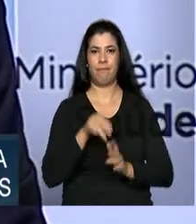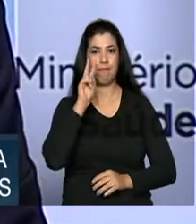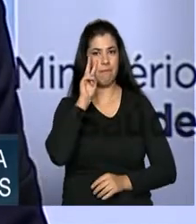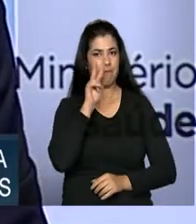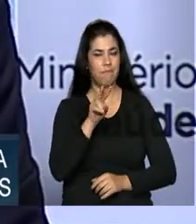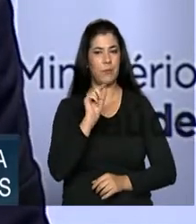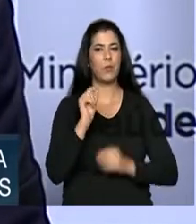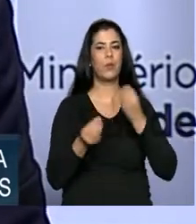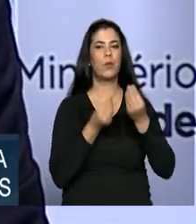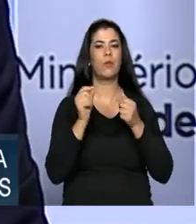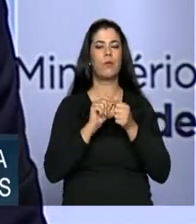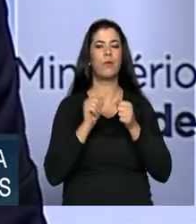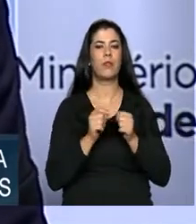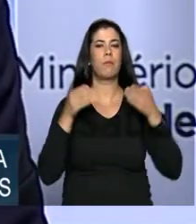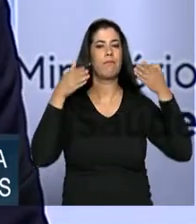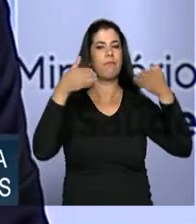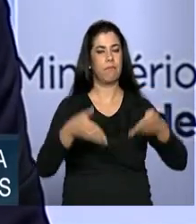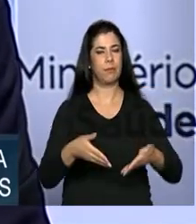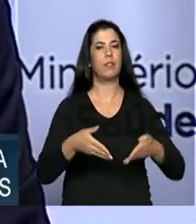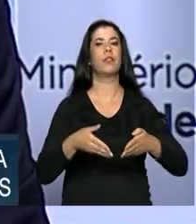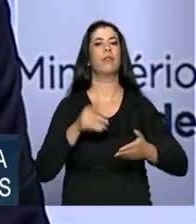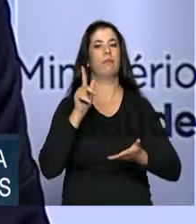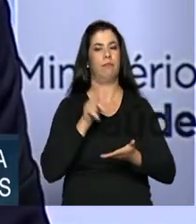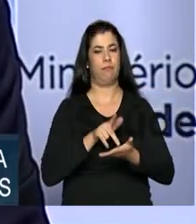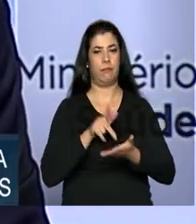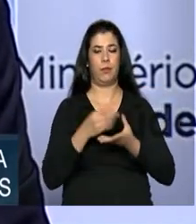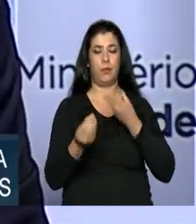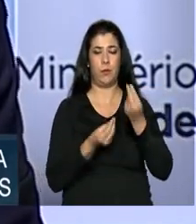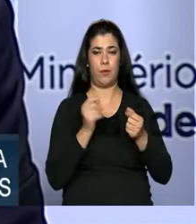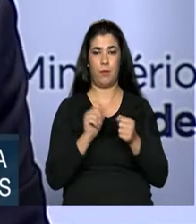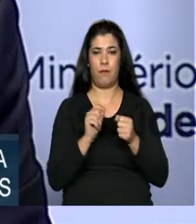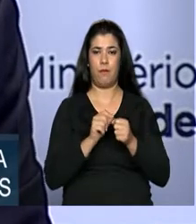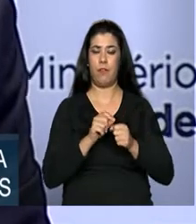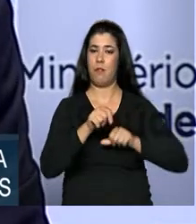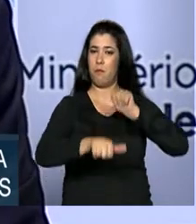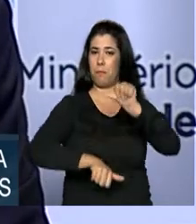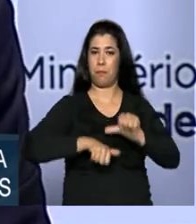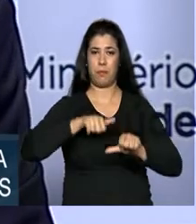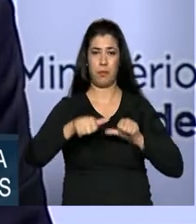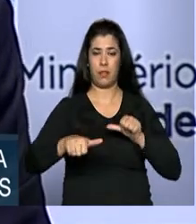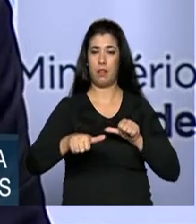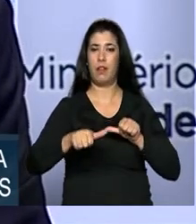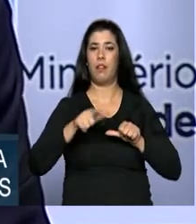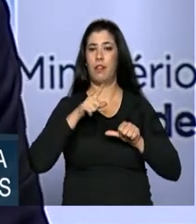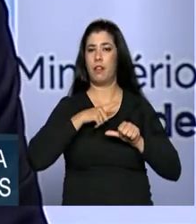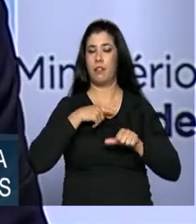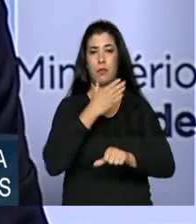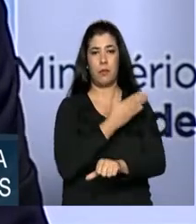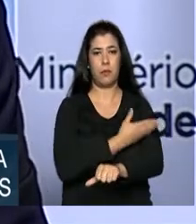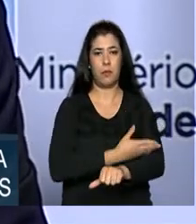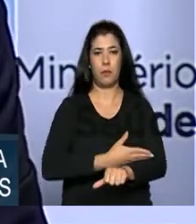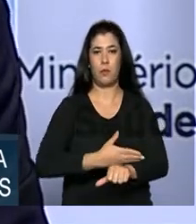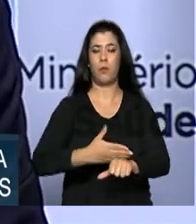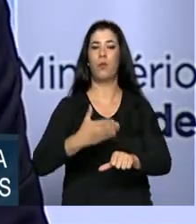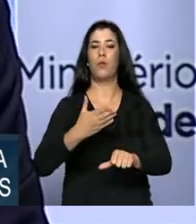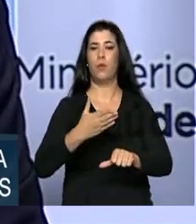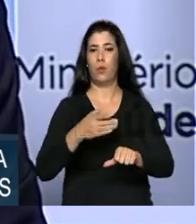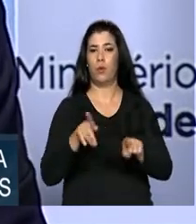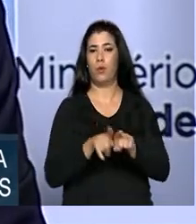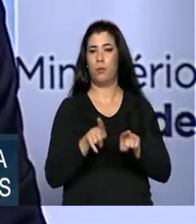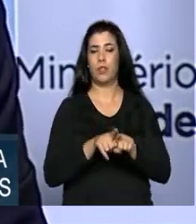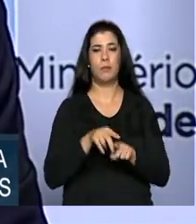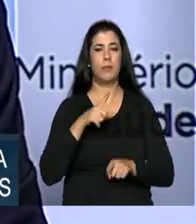atentar, participar ativamente de mudanças de nossos hábitos, de uma